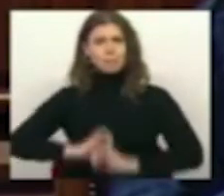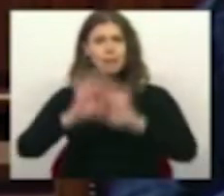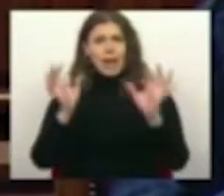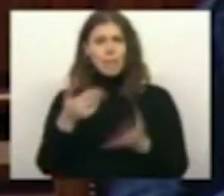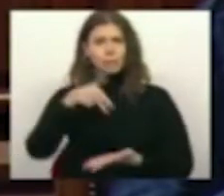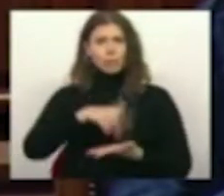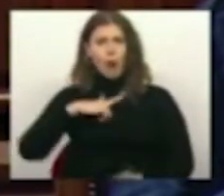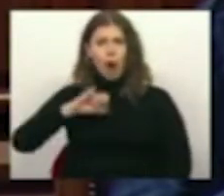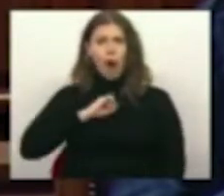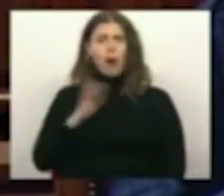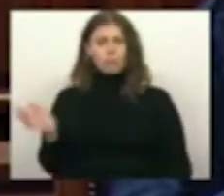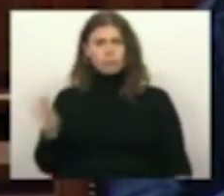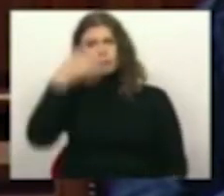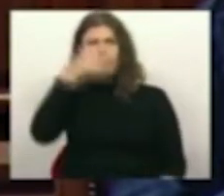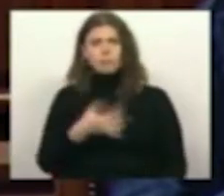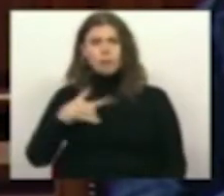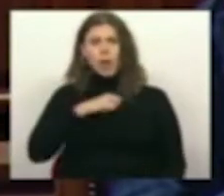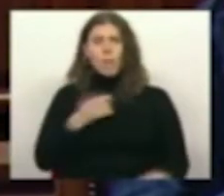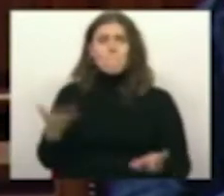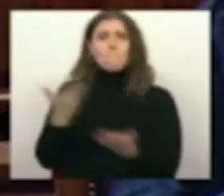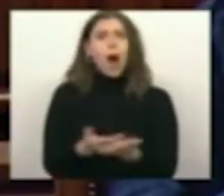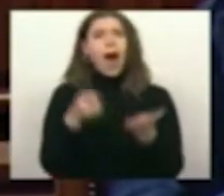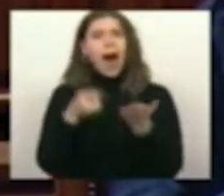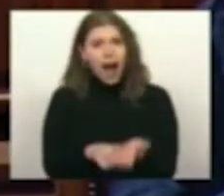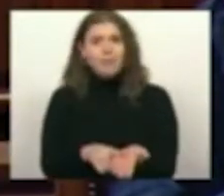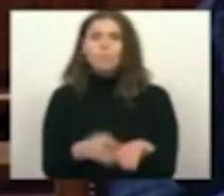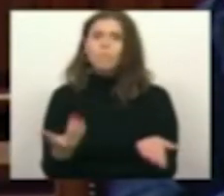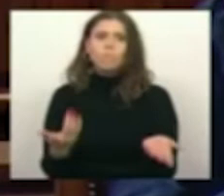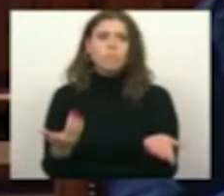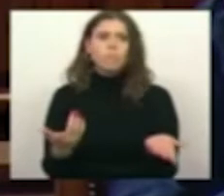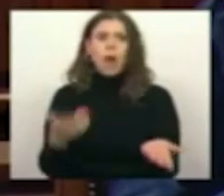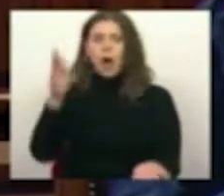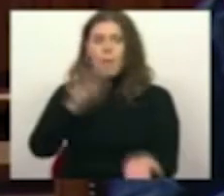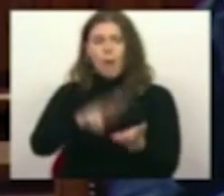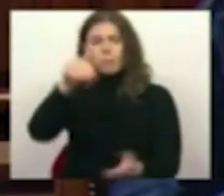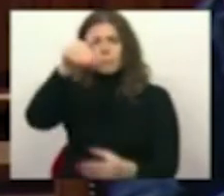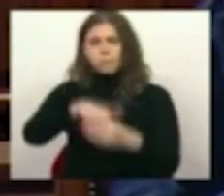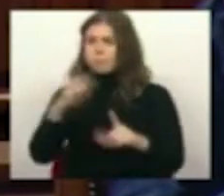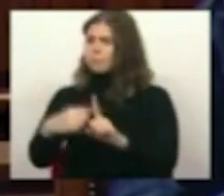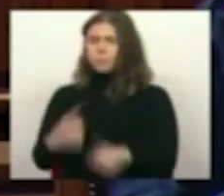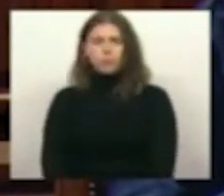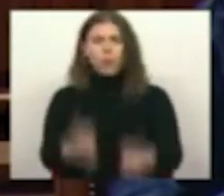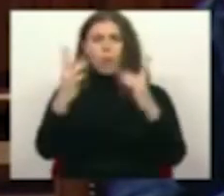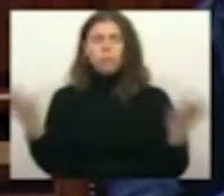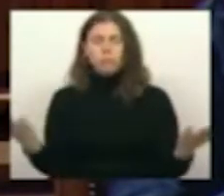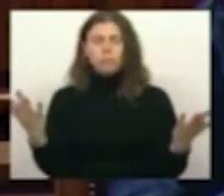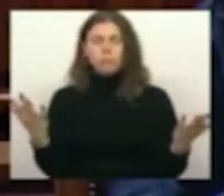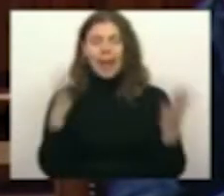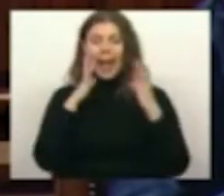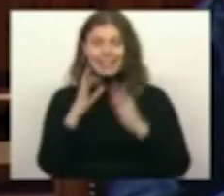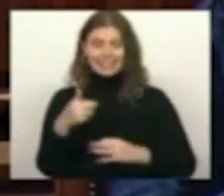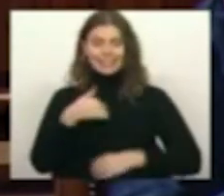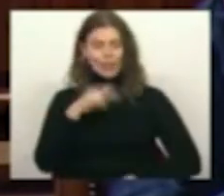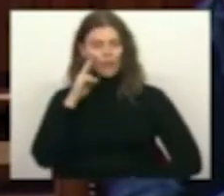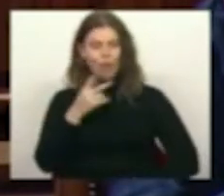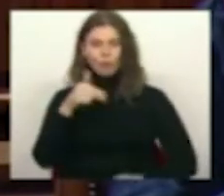nossa postura. Esta proposta que está em cima da mesa não terá o nosso voto favorável. E é assim que eu